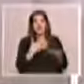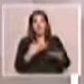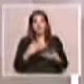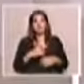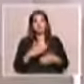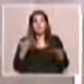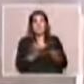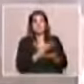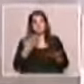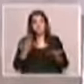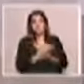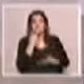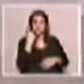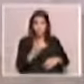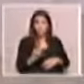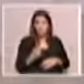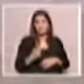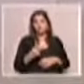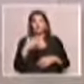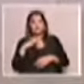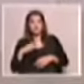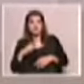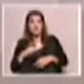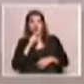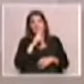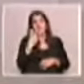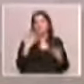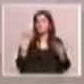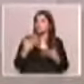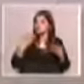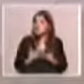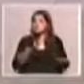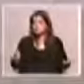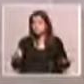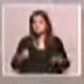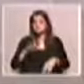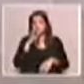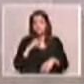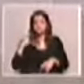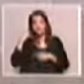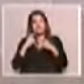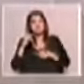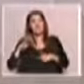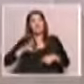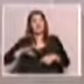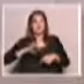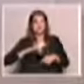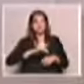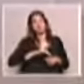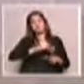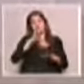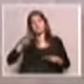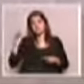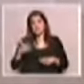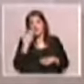fatias de um queijo flamengo de consumo, daria para 4 dias. Portanto, se nós pensássemos na utilização do queijo da serra como se